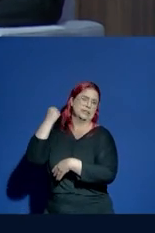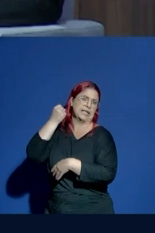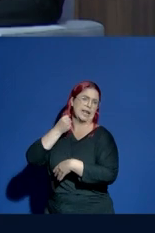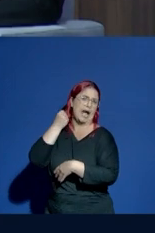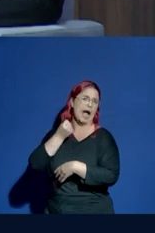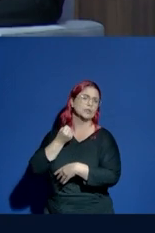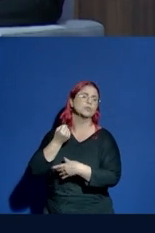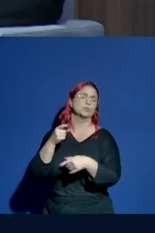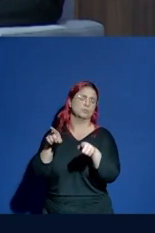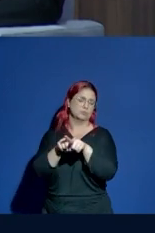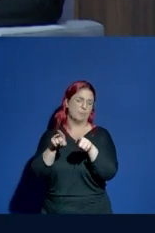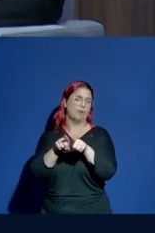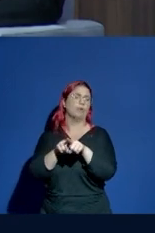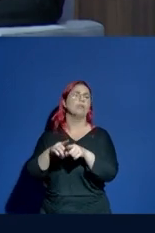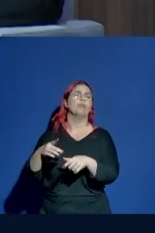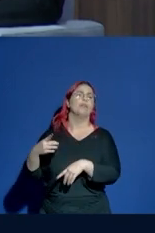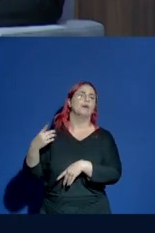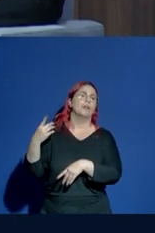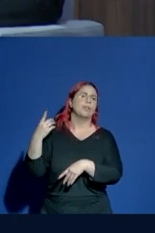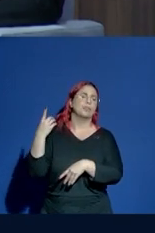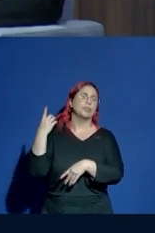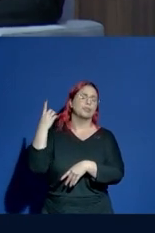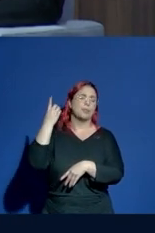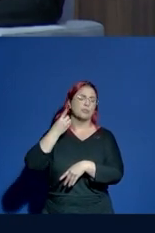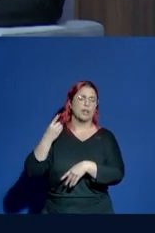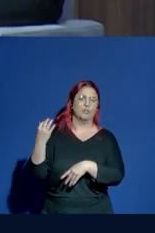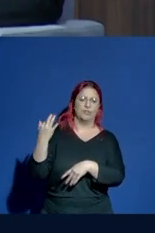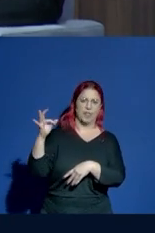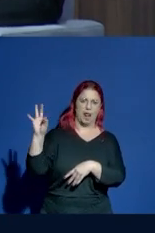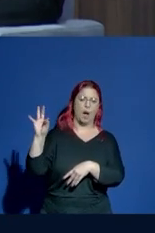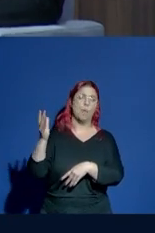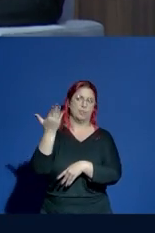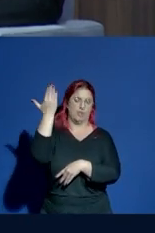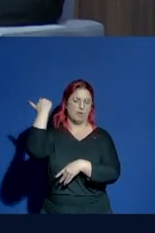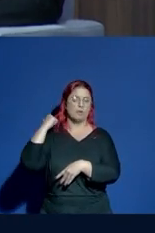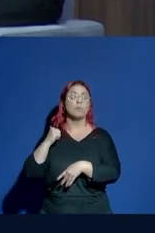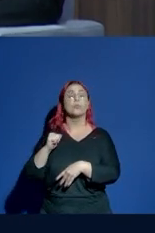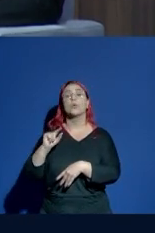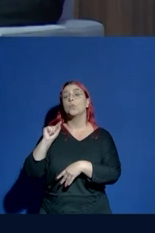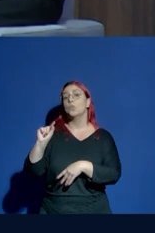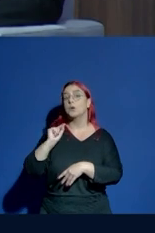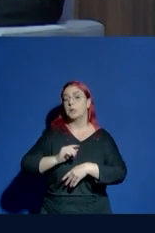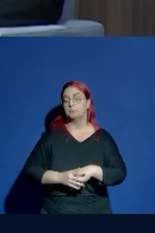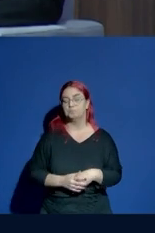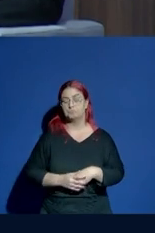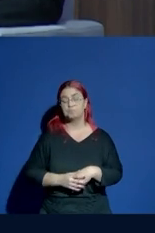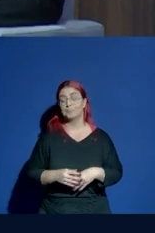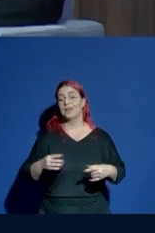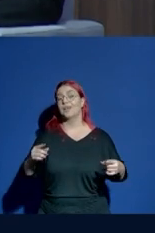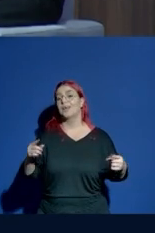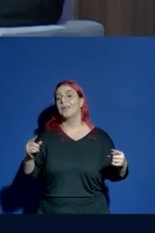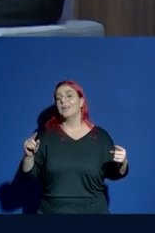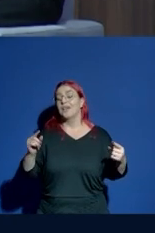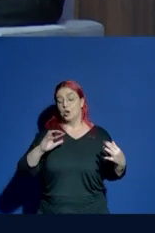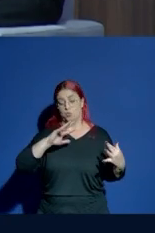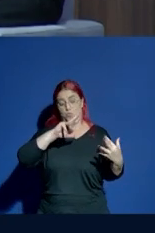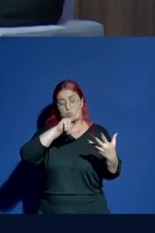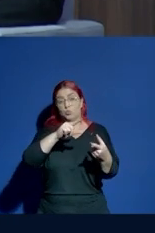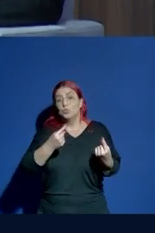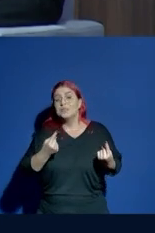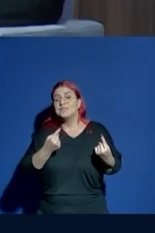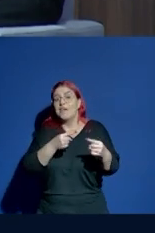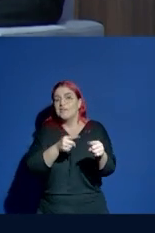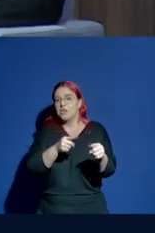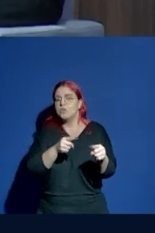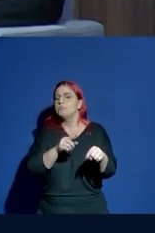da república como deputado federal no período que estive lá é que o grande desafio do mundo e essa hora tá